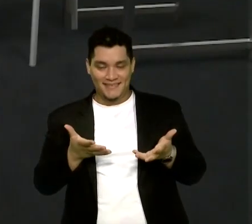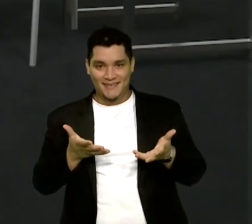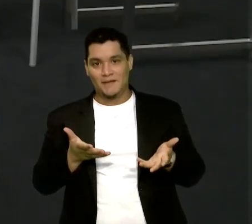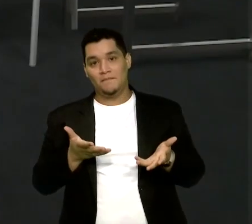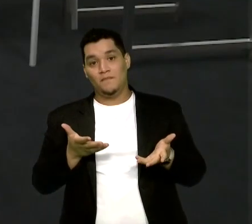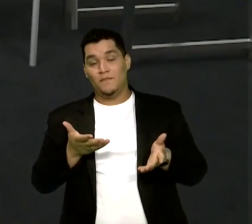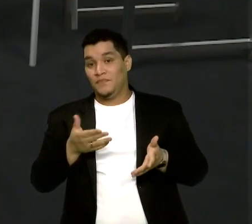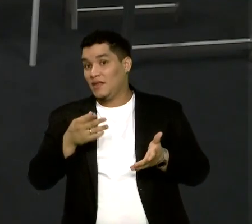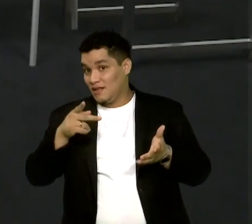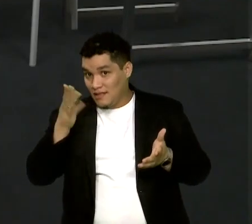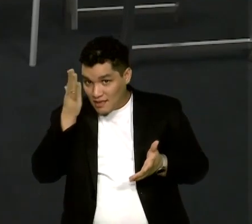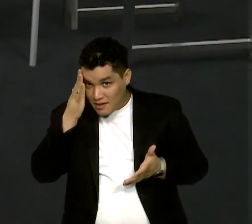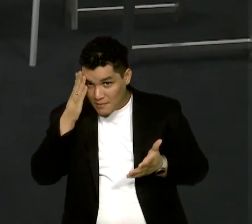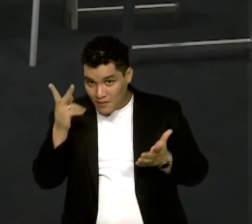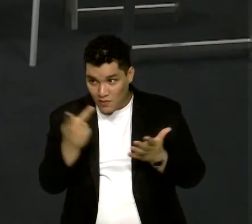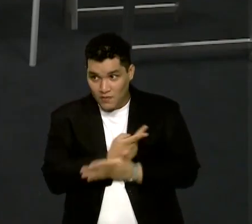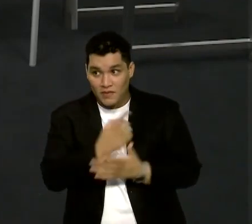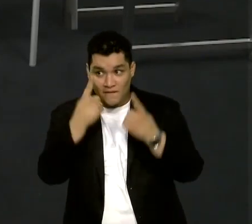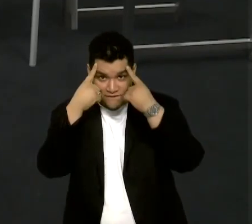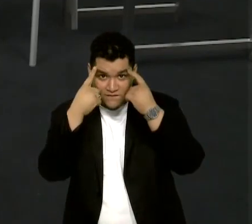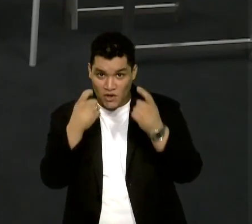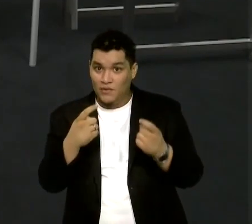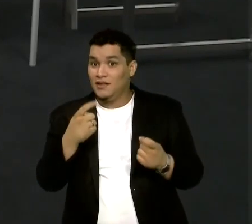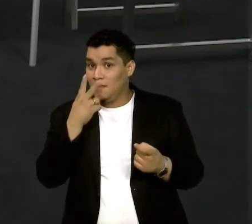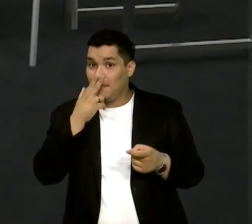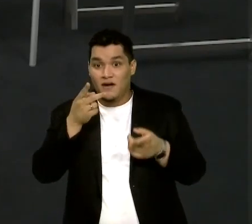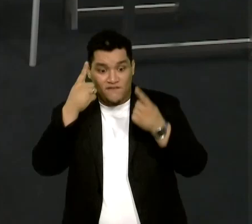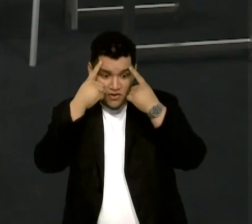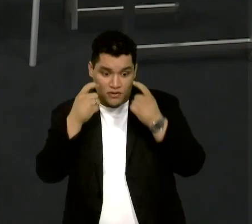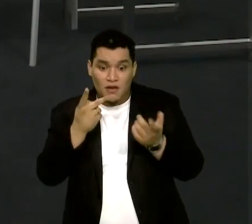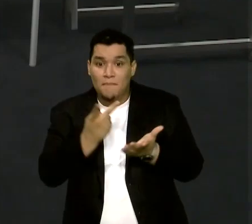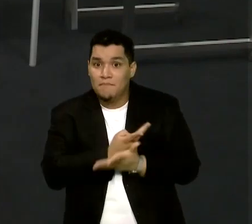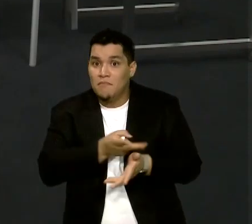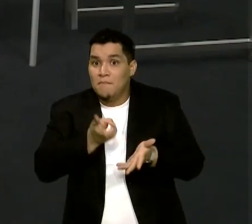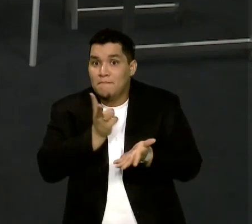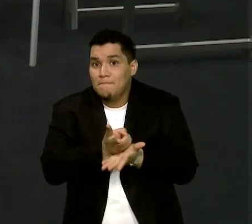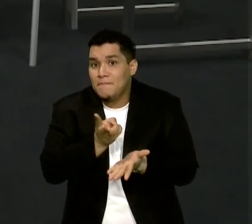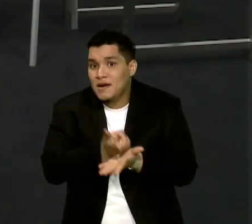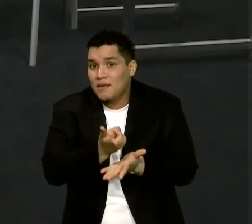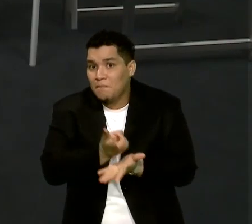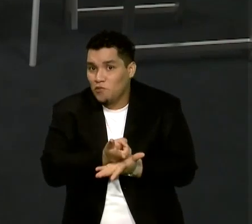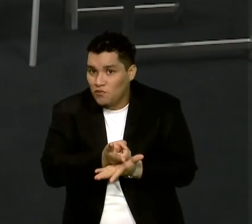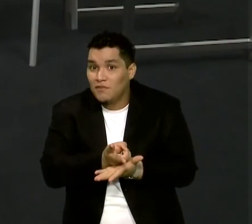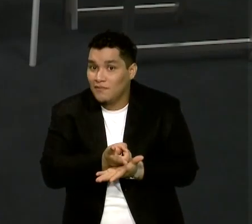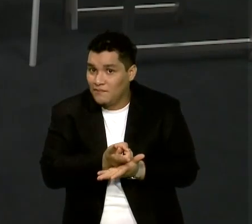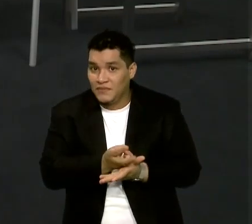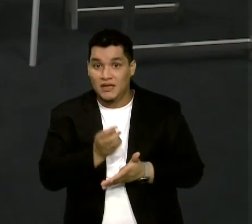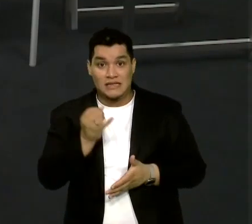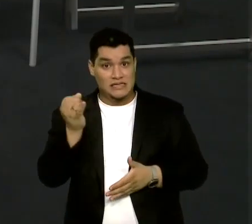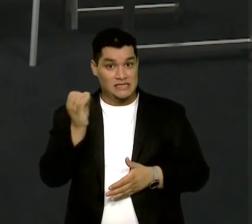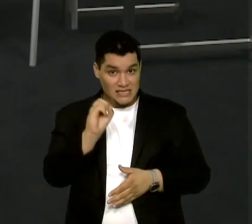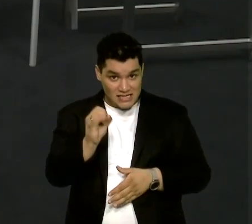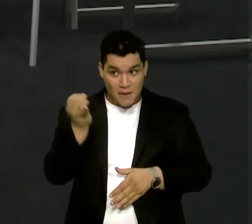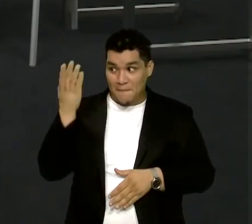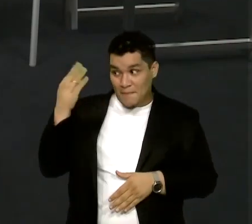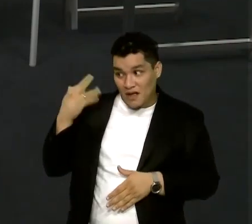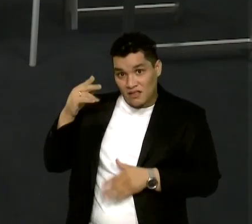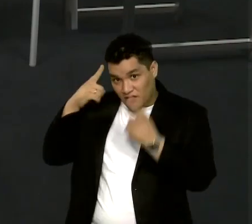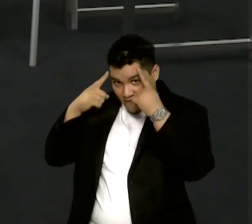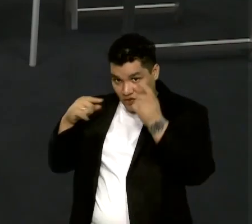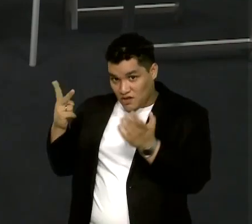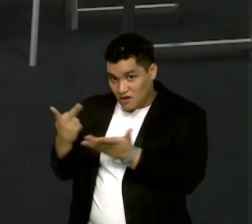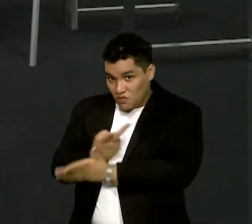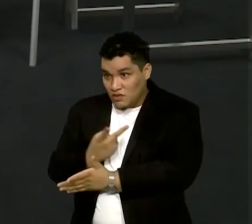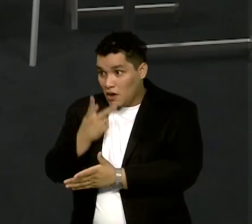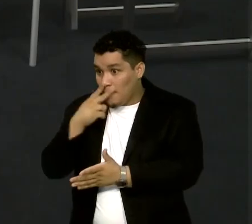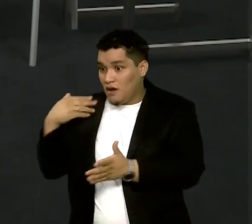a violência, a gente tem que lembrar que é um ciclo, né? Sim. A violência, quando chega no tapa, sim, ela já vem de uma violência